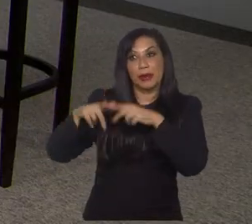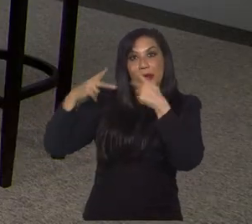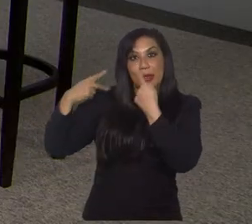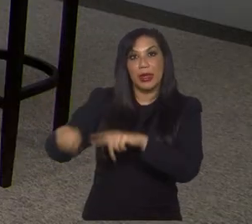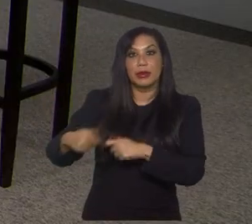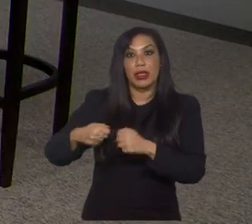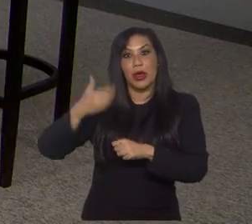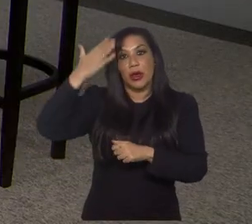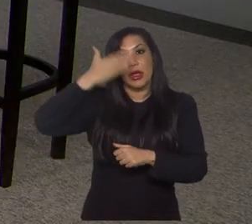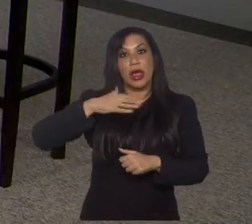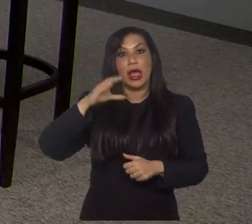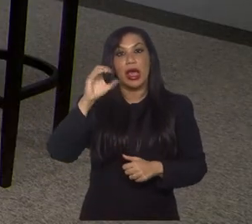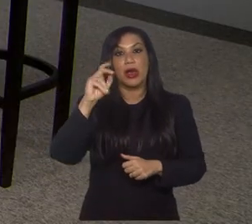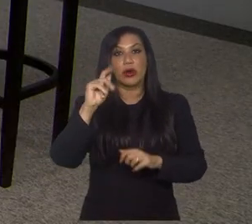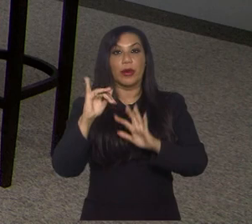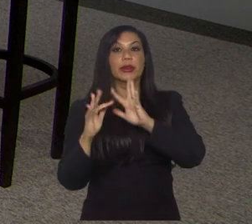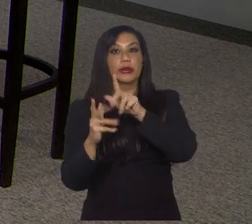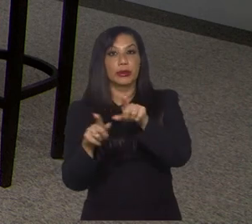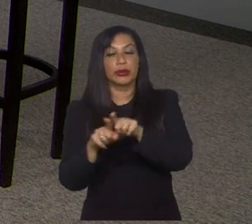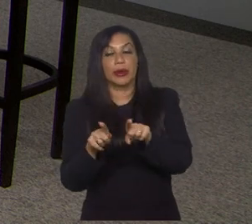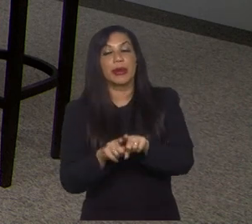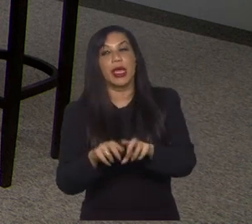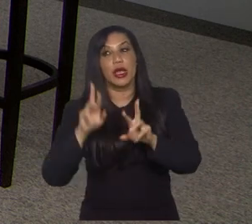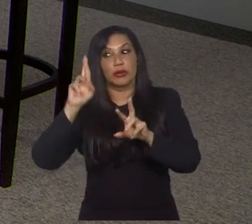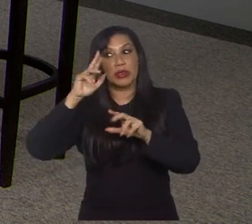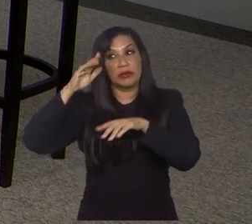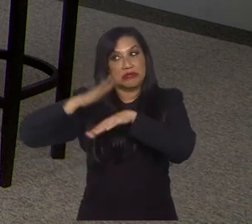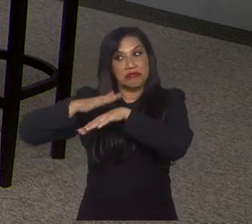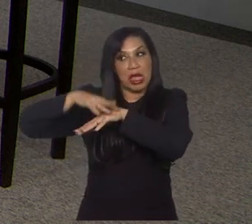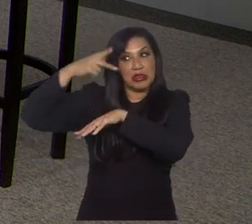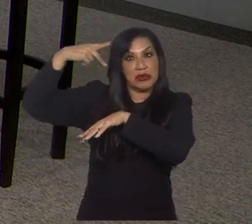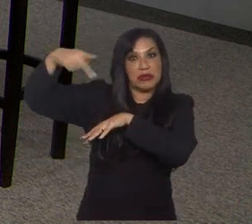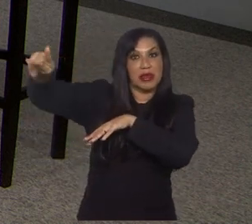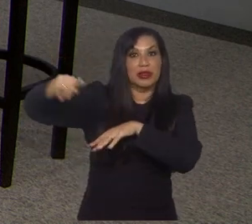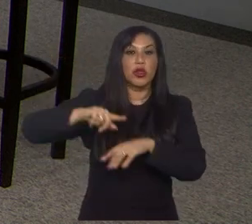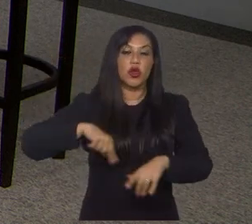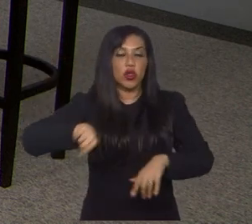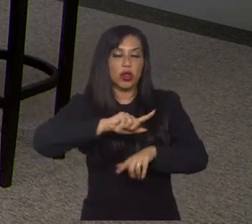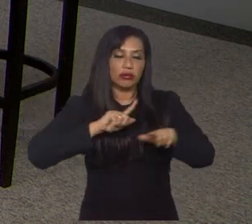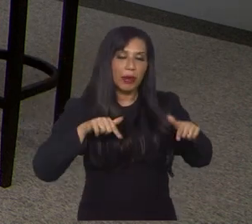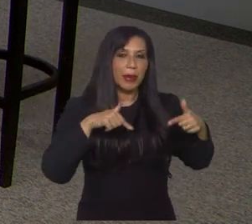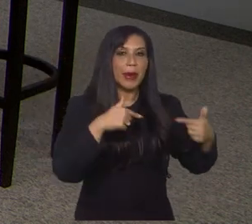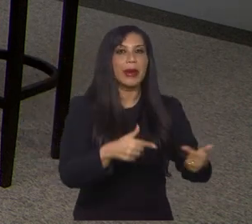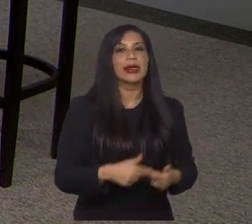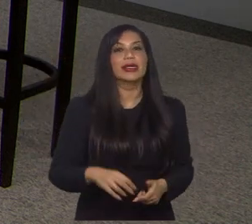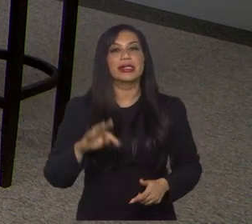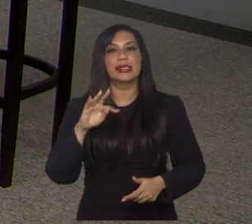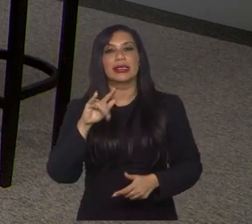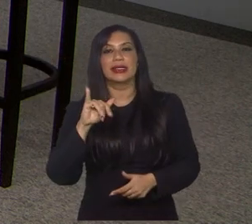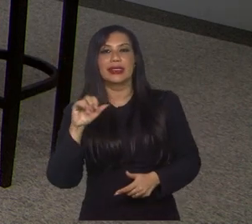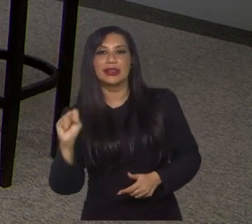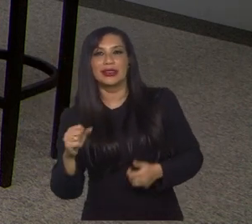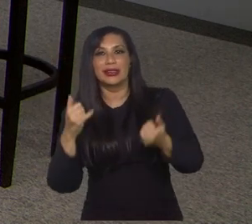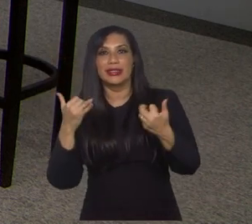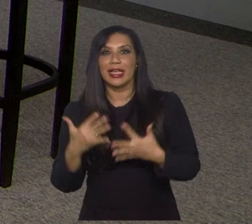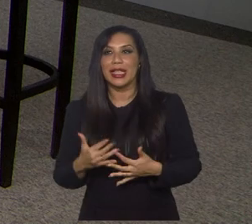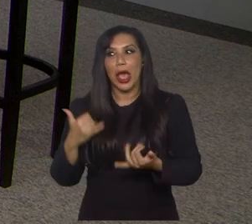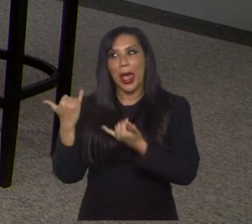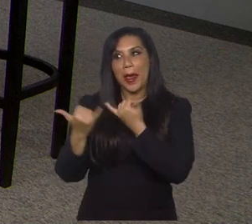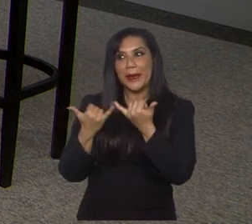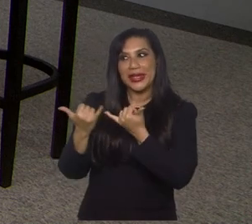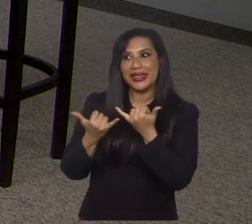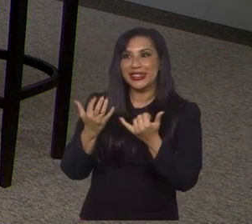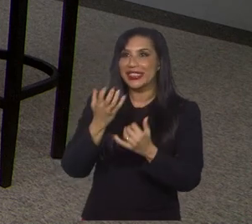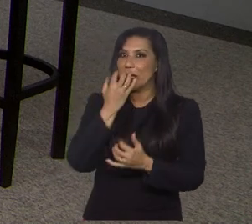porque Copa do Mundo tem disso também. Joga a responsabilidade para lá e a gente faz o nosso. Thaís, eu falei para silenciar, mas é brincando,